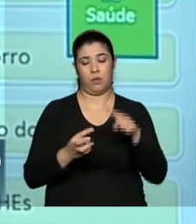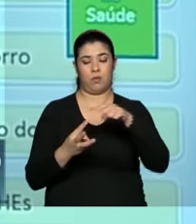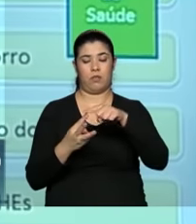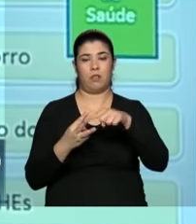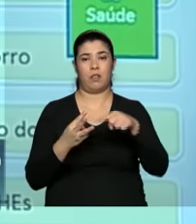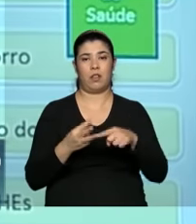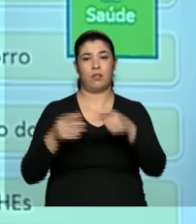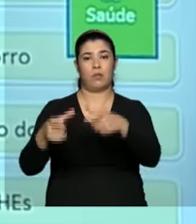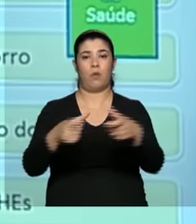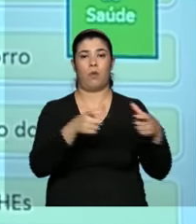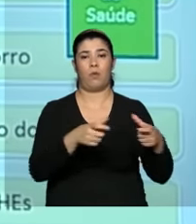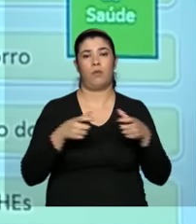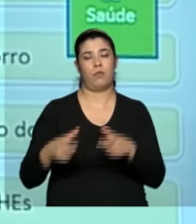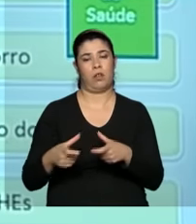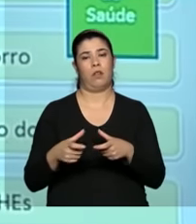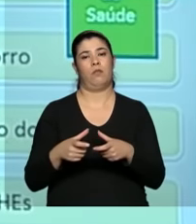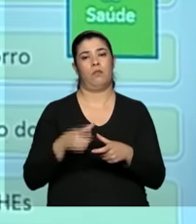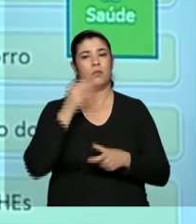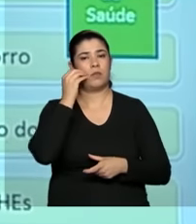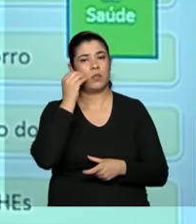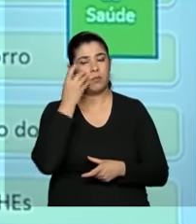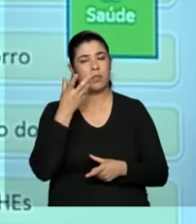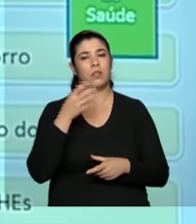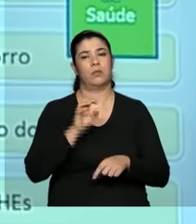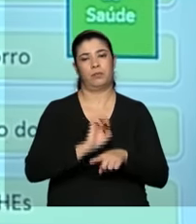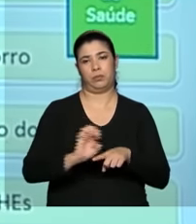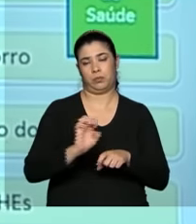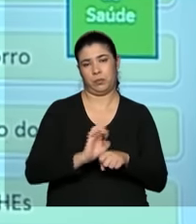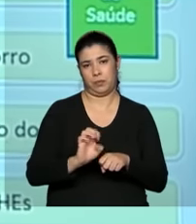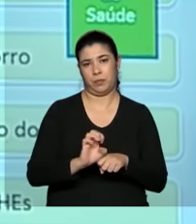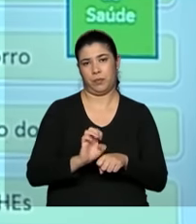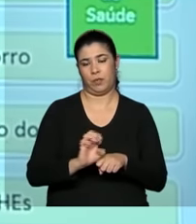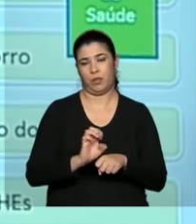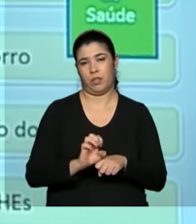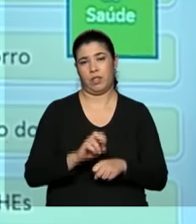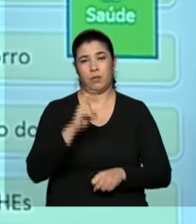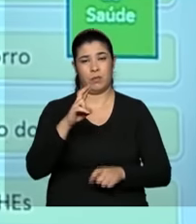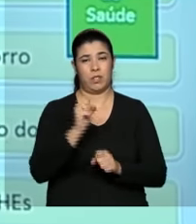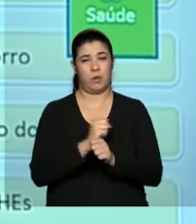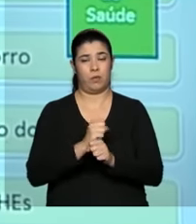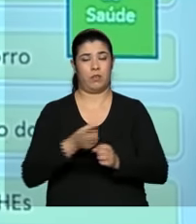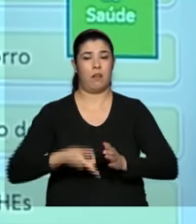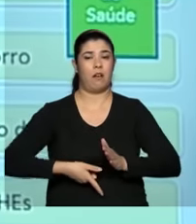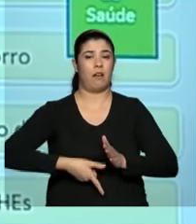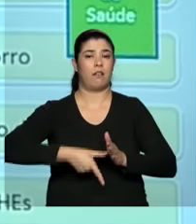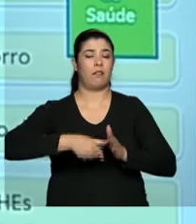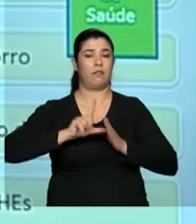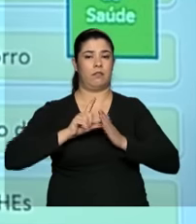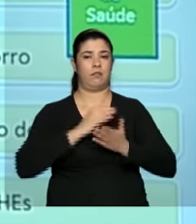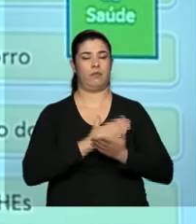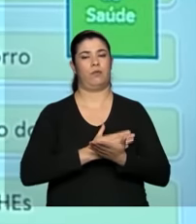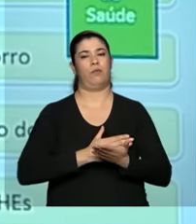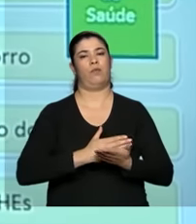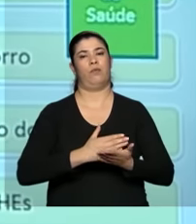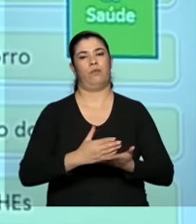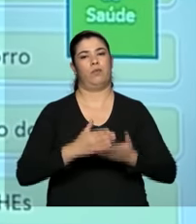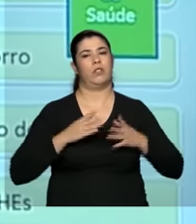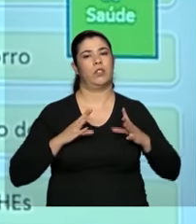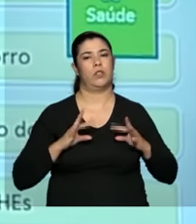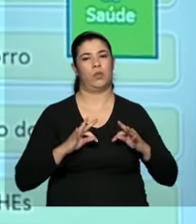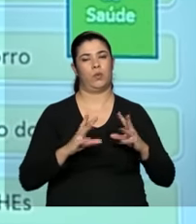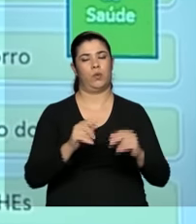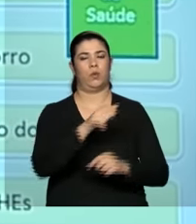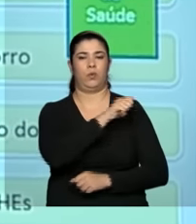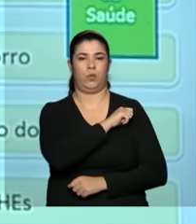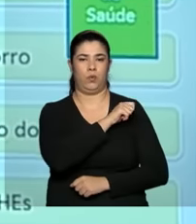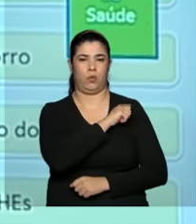na faculdade. Ou seja, 5 anos antes de que seja necessário todos os alunos